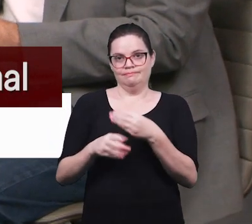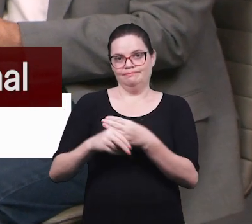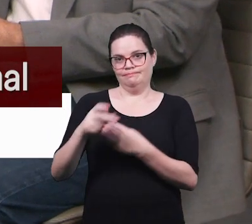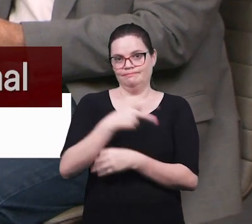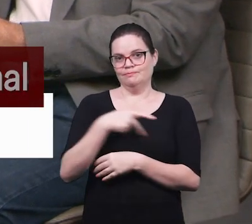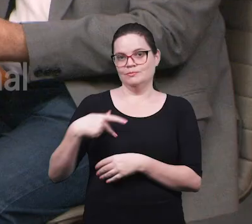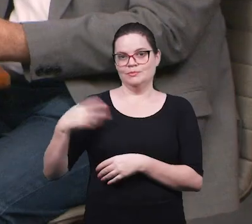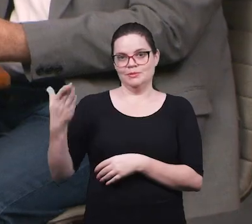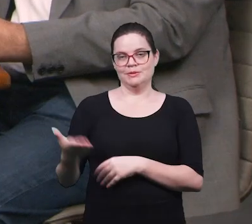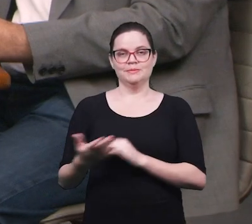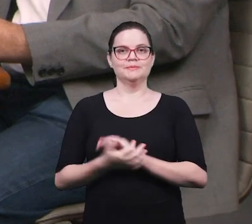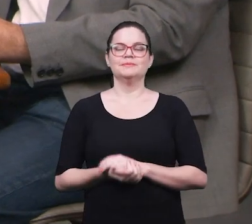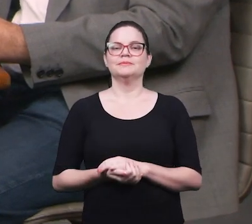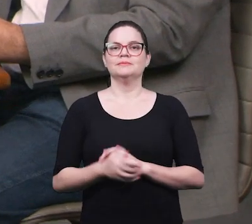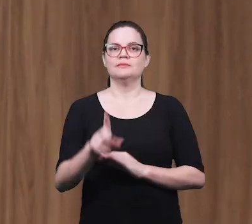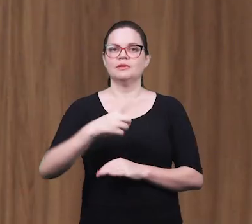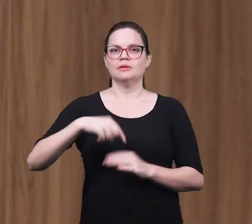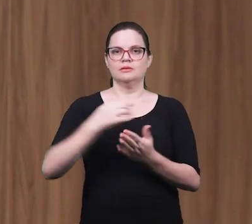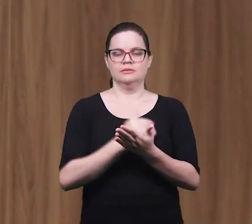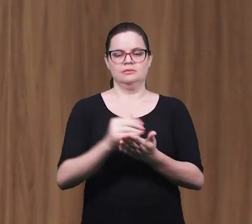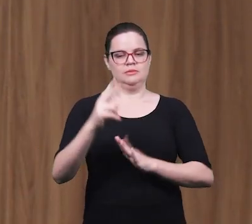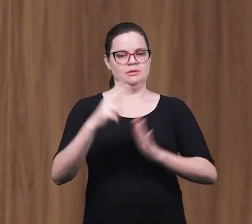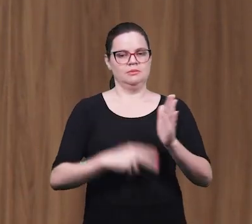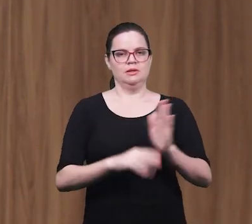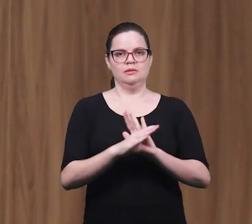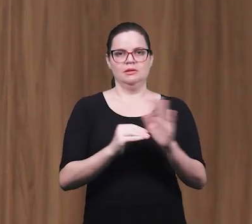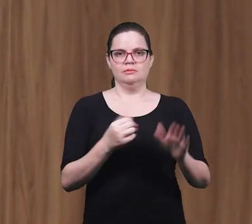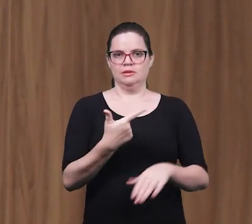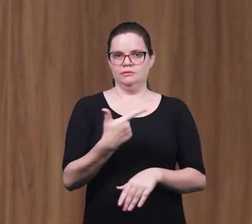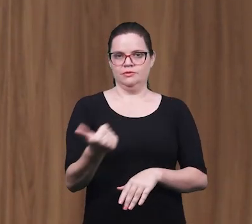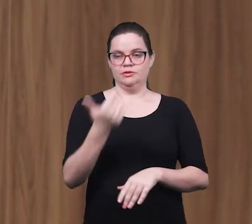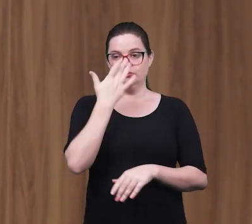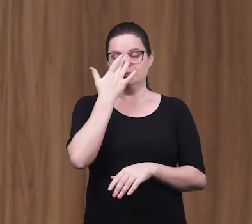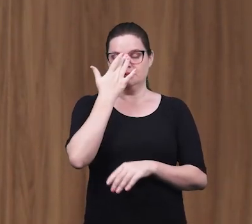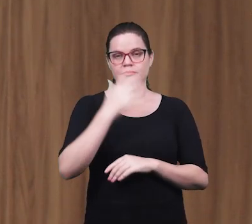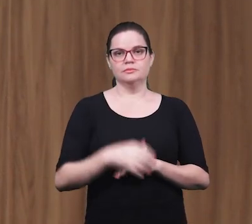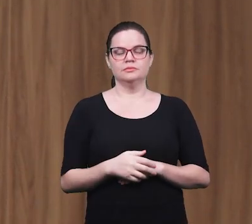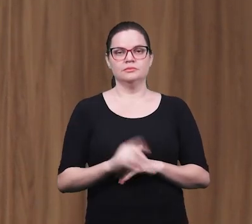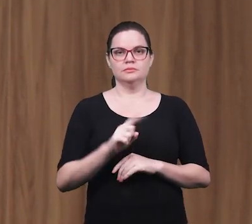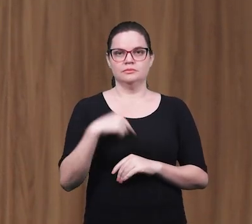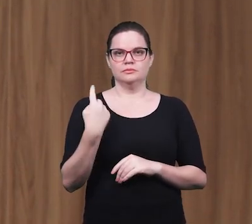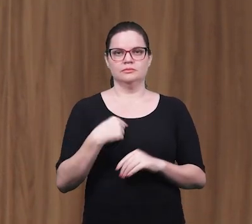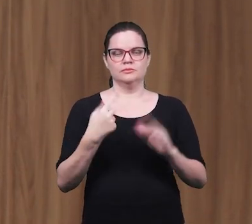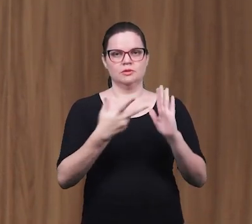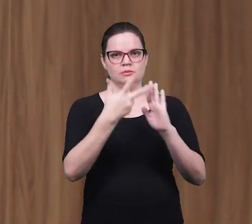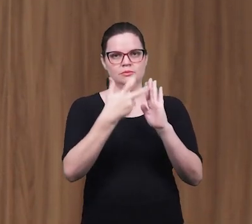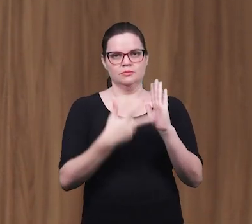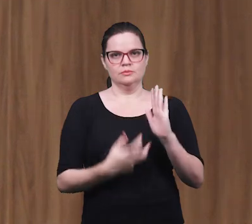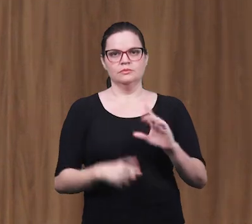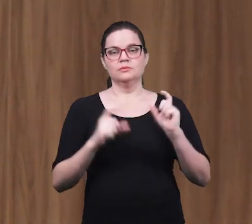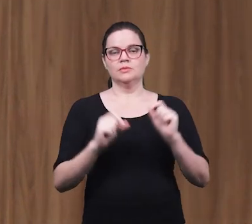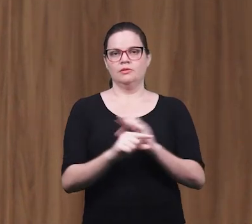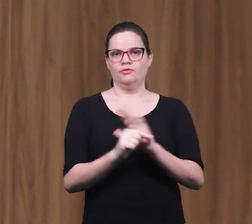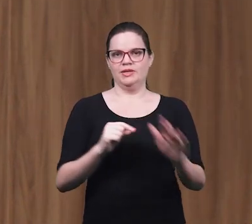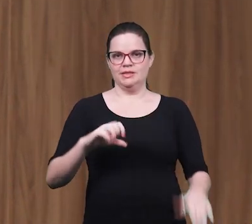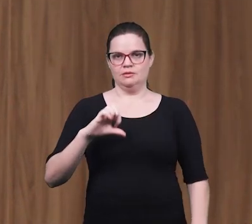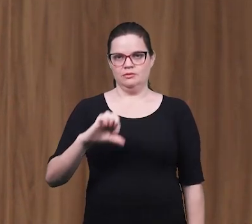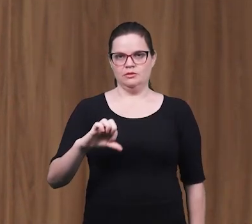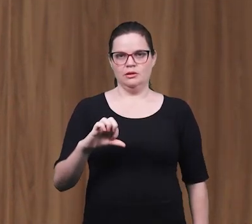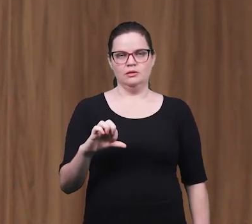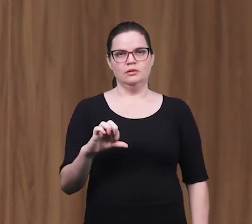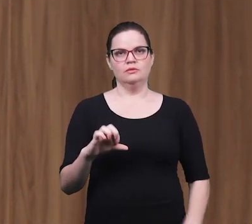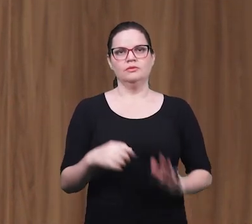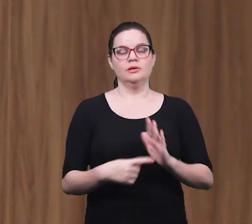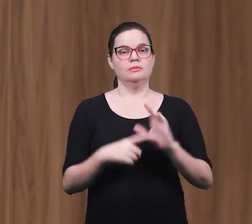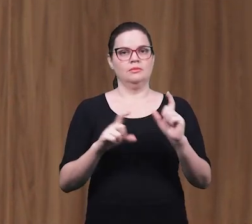Interessante assim, quando começamos a ler o capítulo 21, nós vamos ver aqui até o versículo 9,